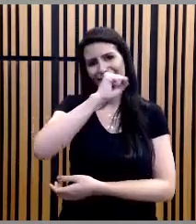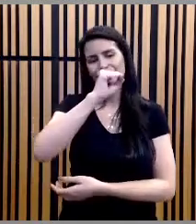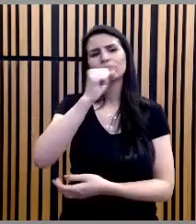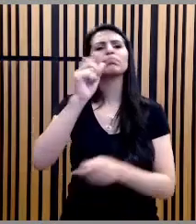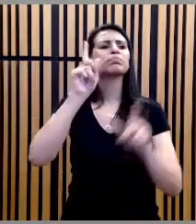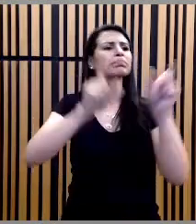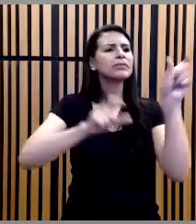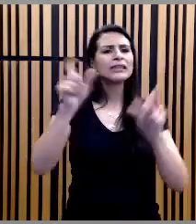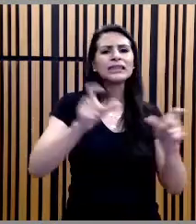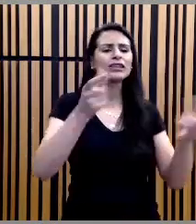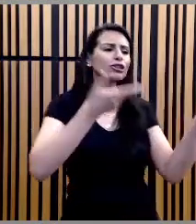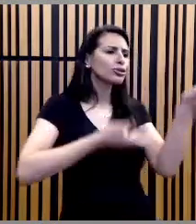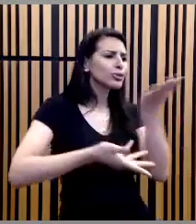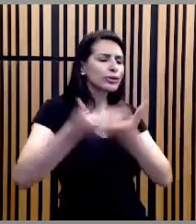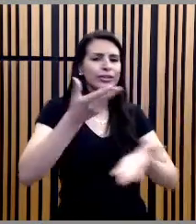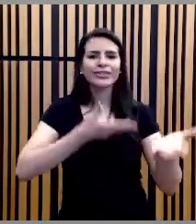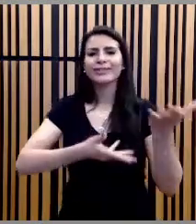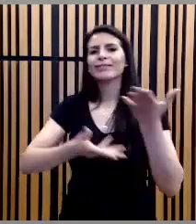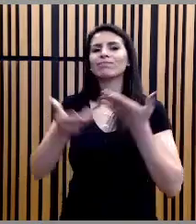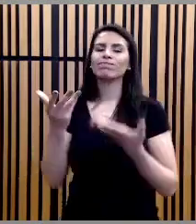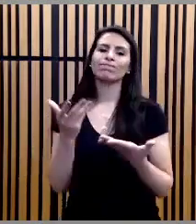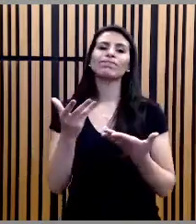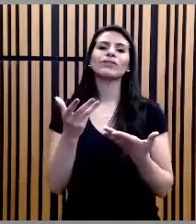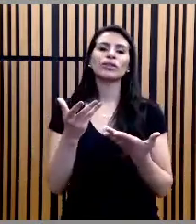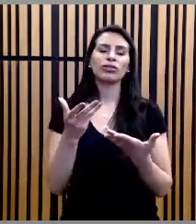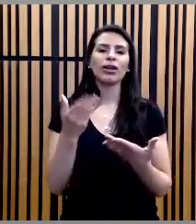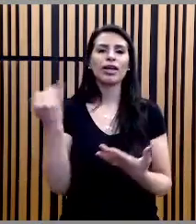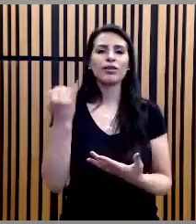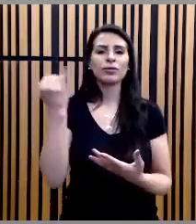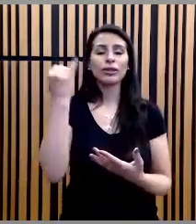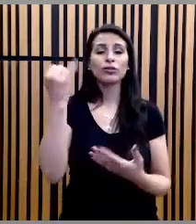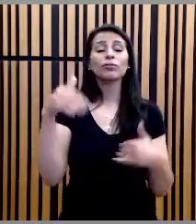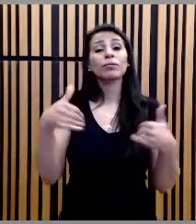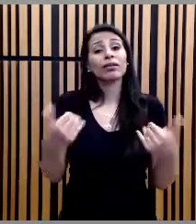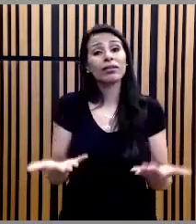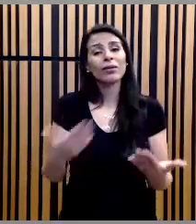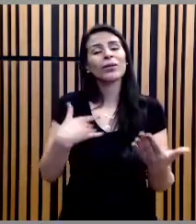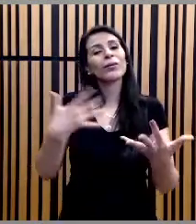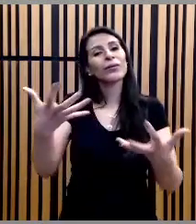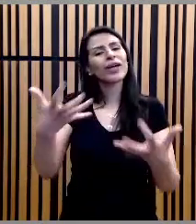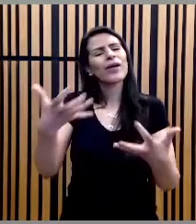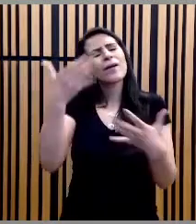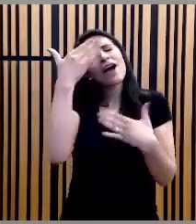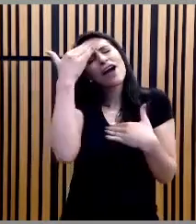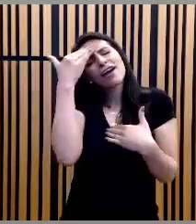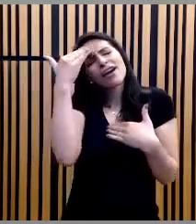as pessoas. Isso que enriquece a gente. Quero agradecer muito,